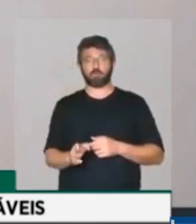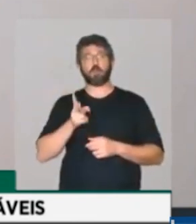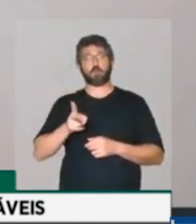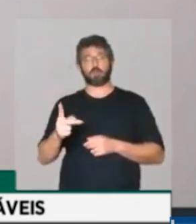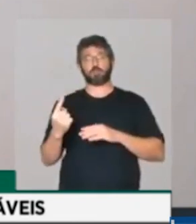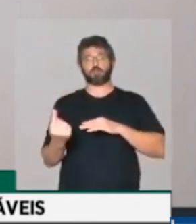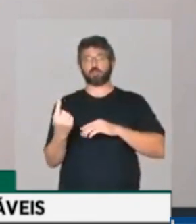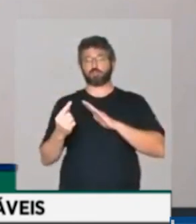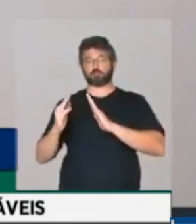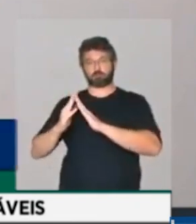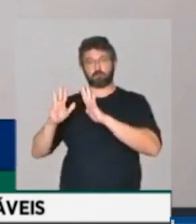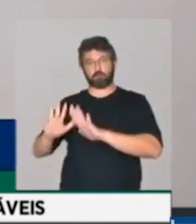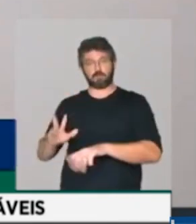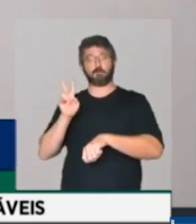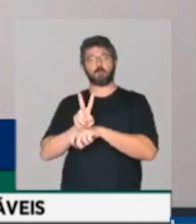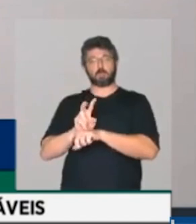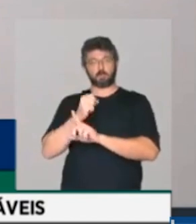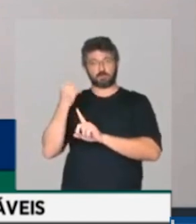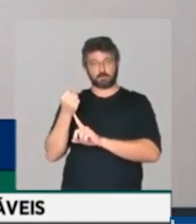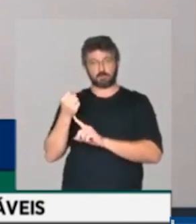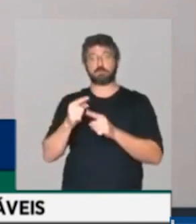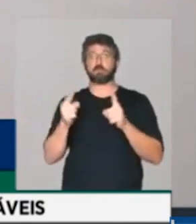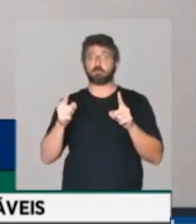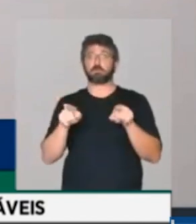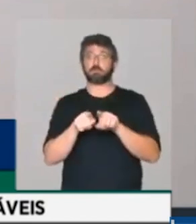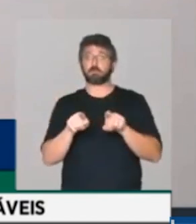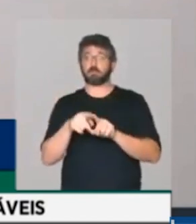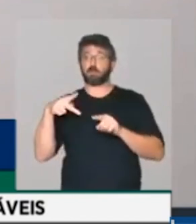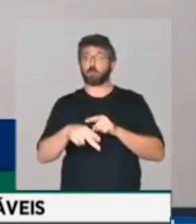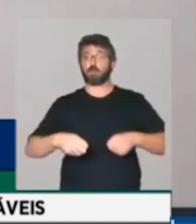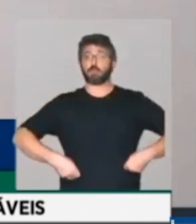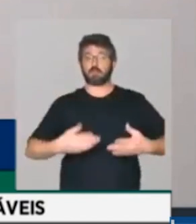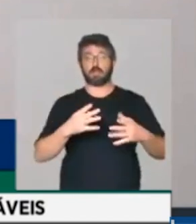mantenha o isolamento, que mantenha uma rede de proteção social mínima, mas que também corte os gastos necessários.